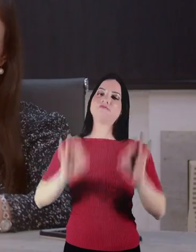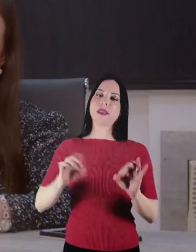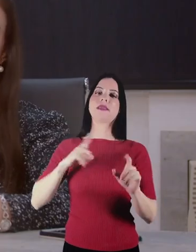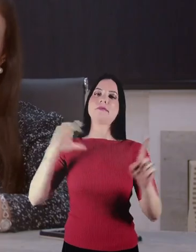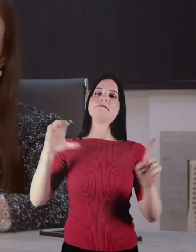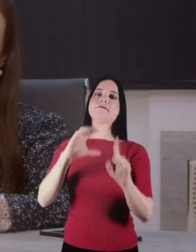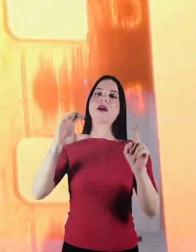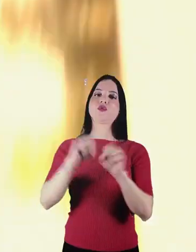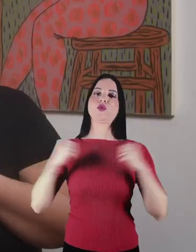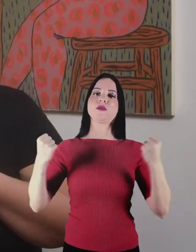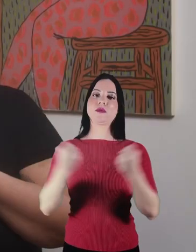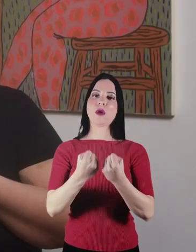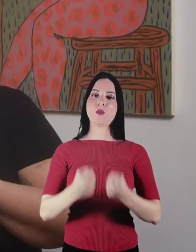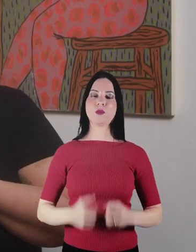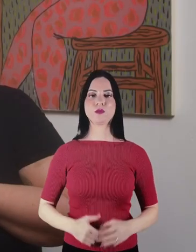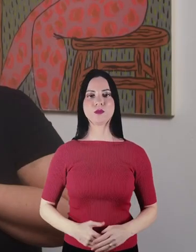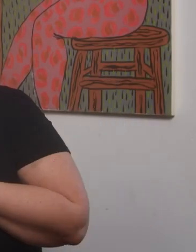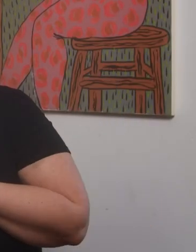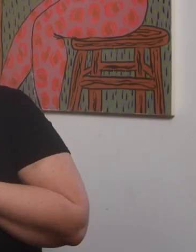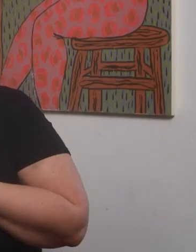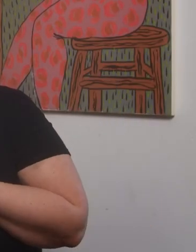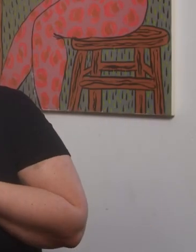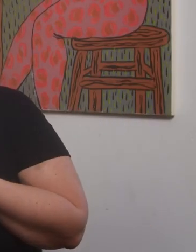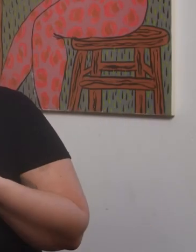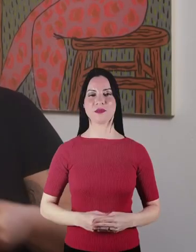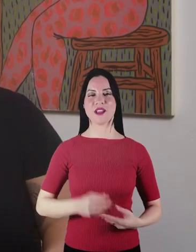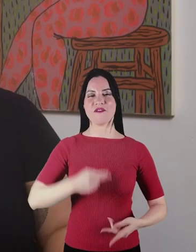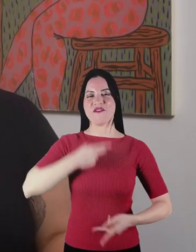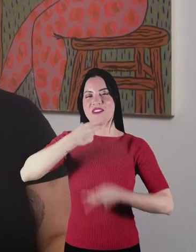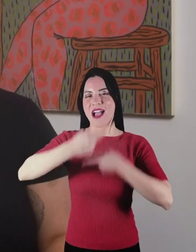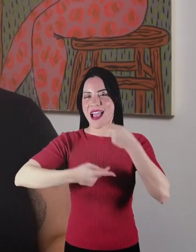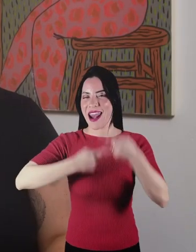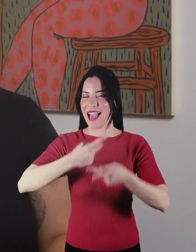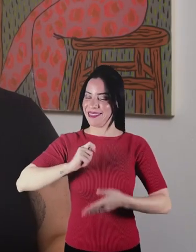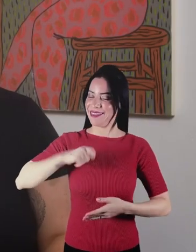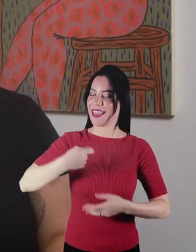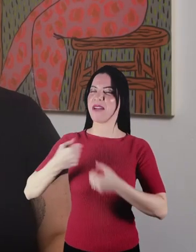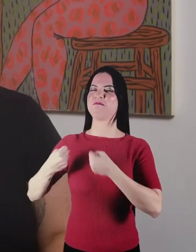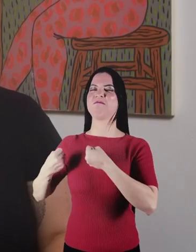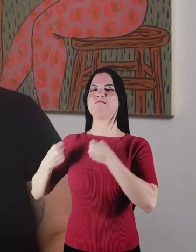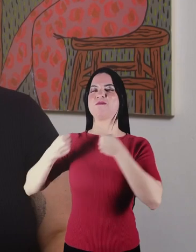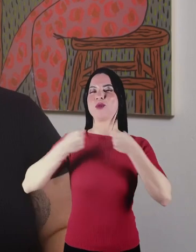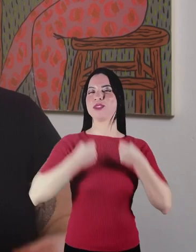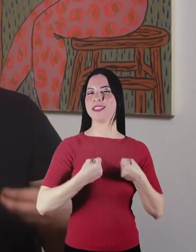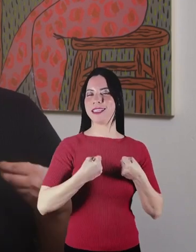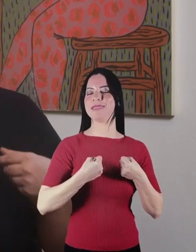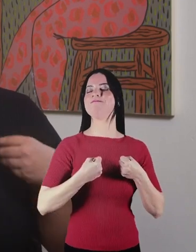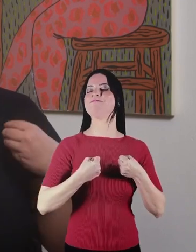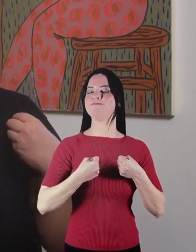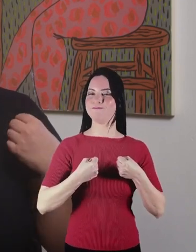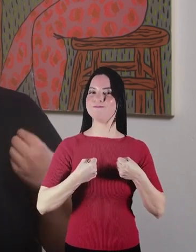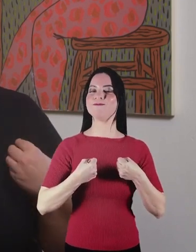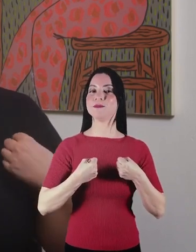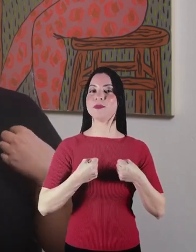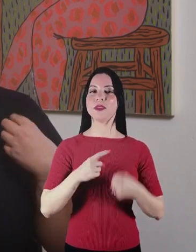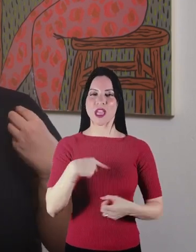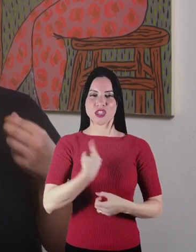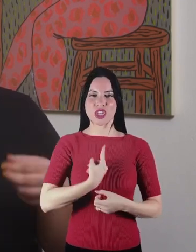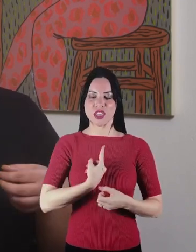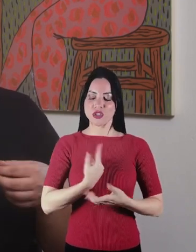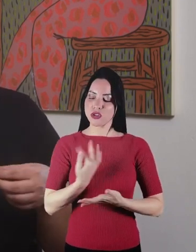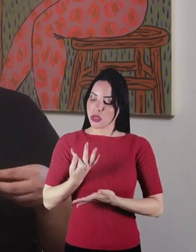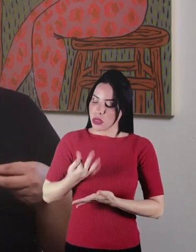impacto social ainda maior. O falar, ele é muito poderoso. Ele, quando a gente fala sobre aquilo que nos